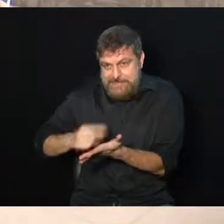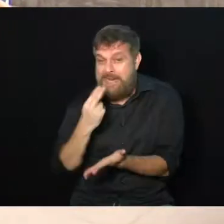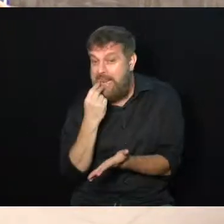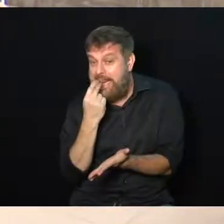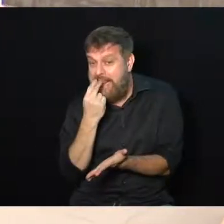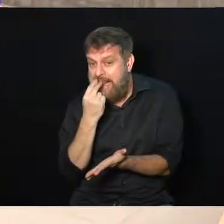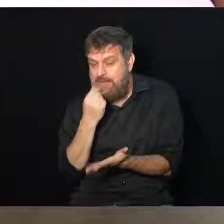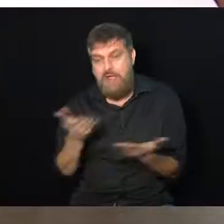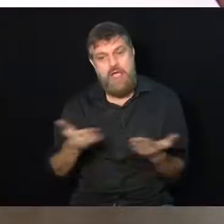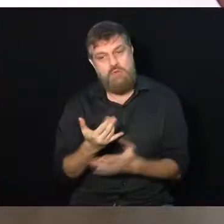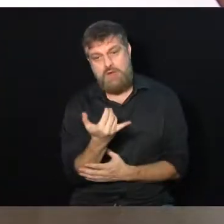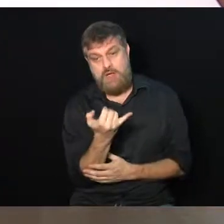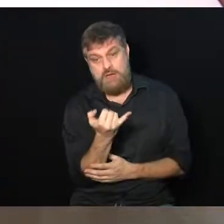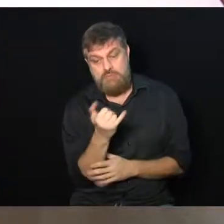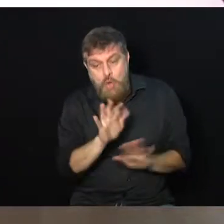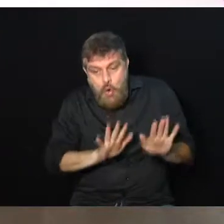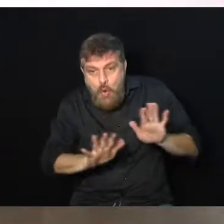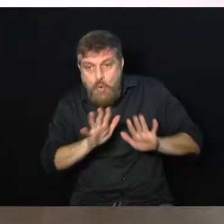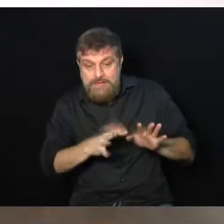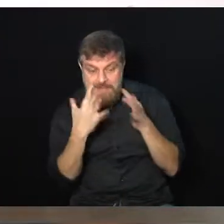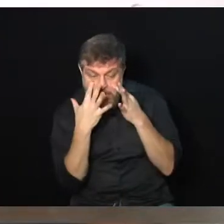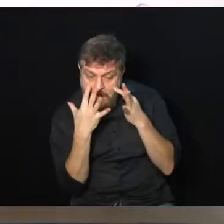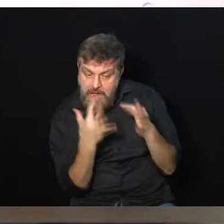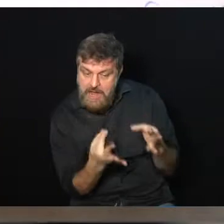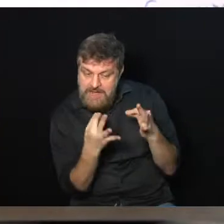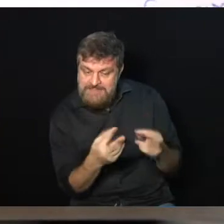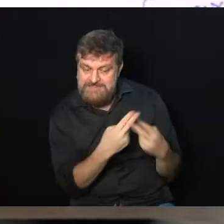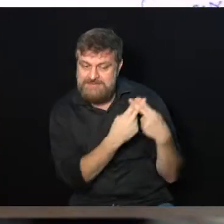né? Hoje você precisa ter mais cuidado, atenção,